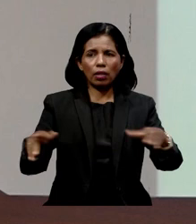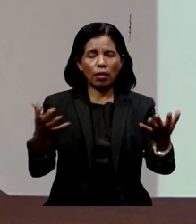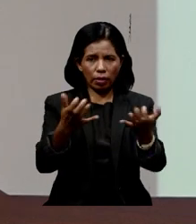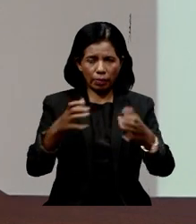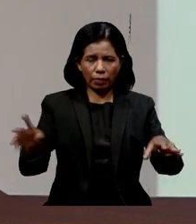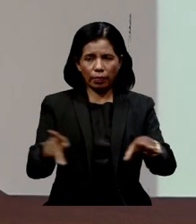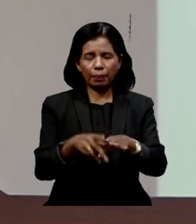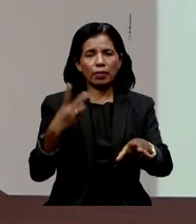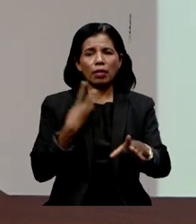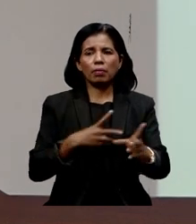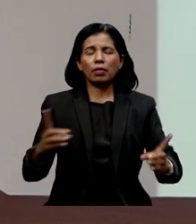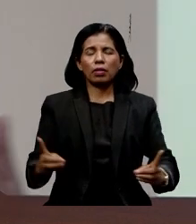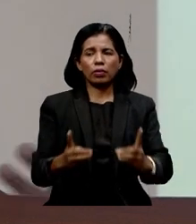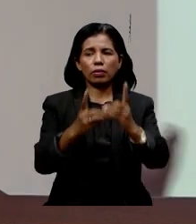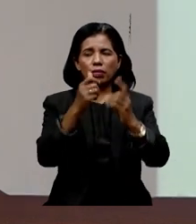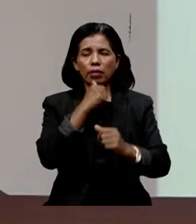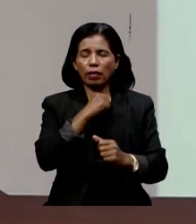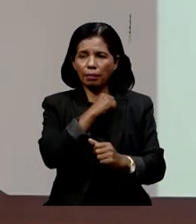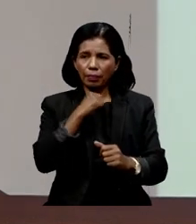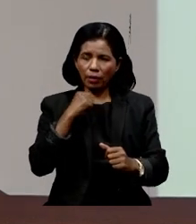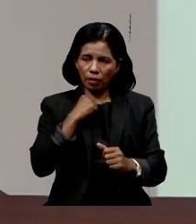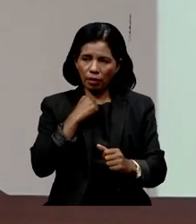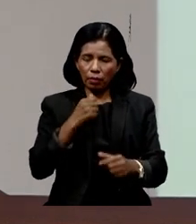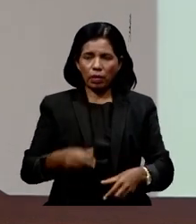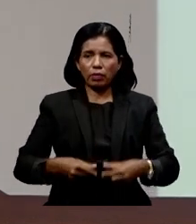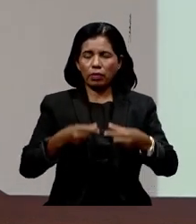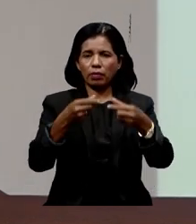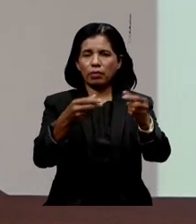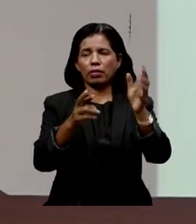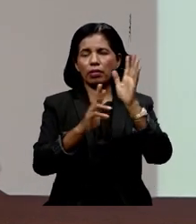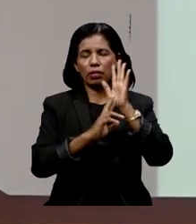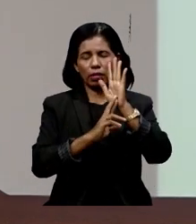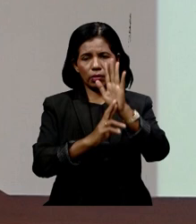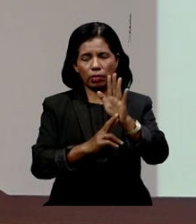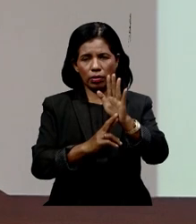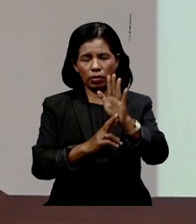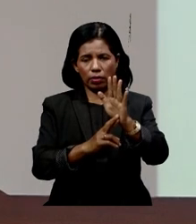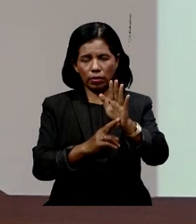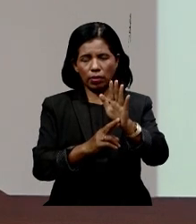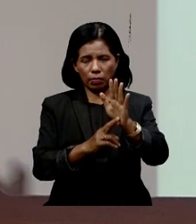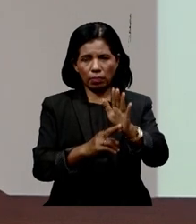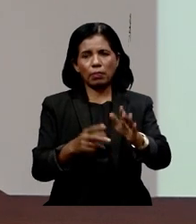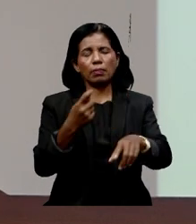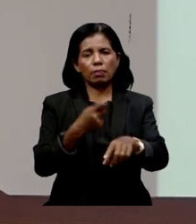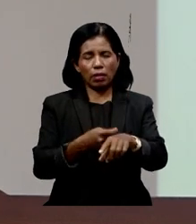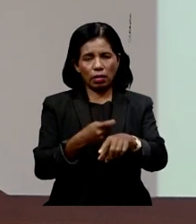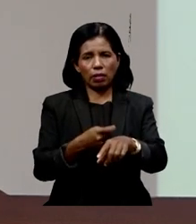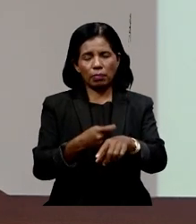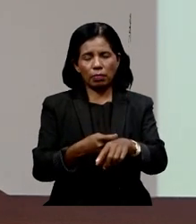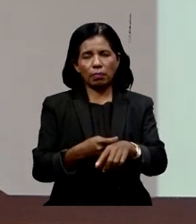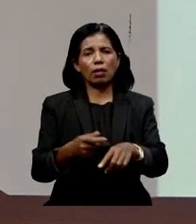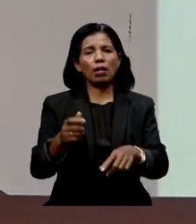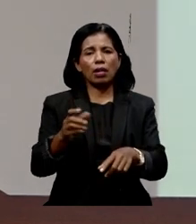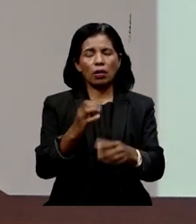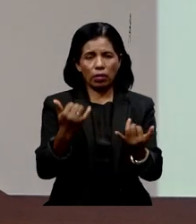ver amanhã sobre o que amo, a mim for relatório, momento né, provisório de amo, temporário, mas hoje também é uma lista